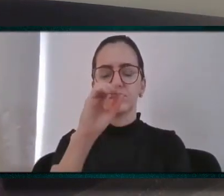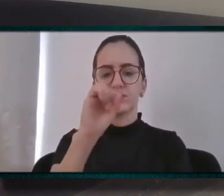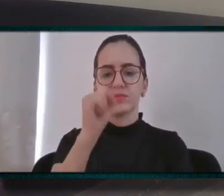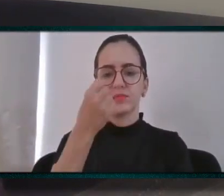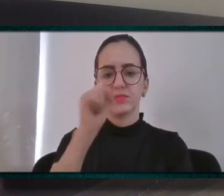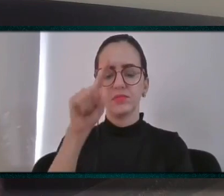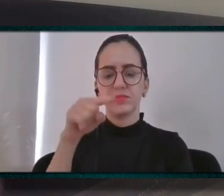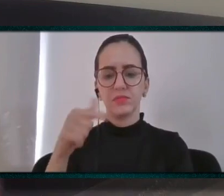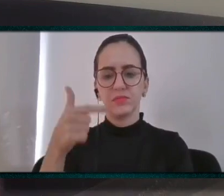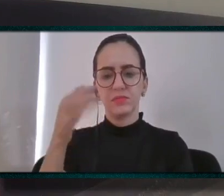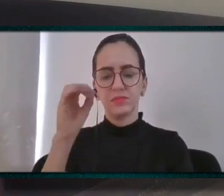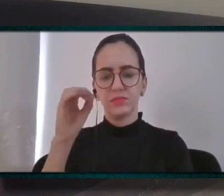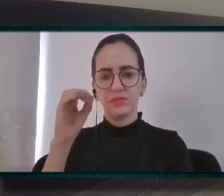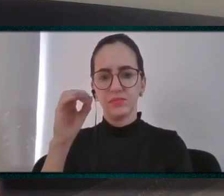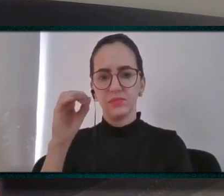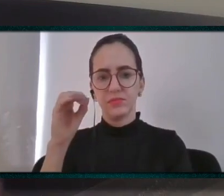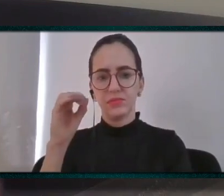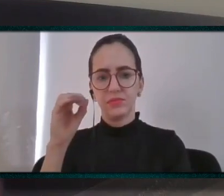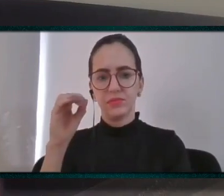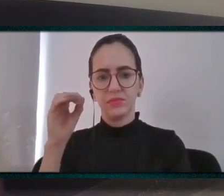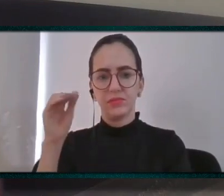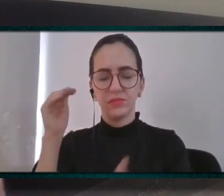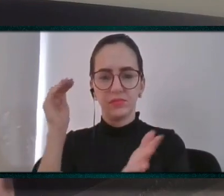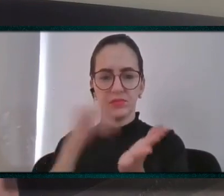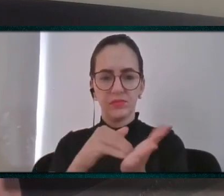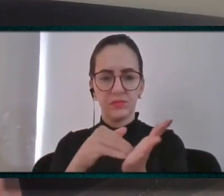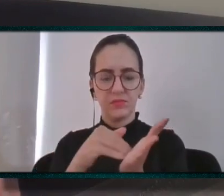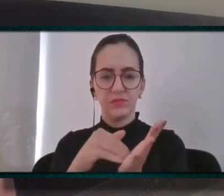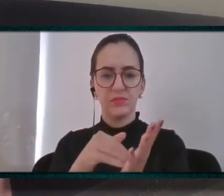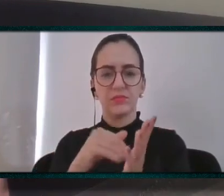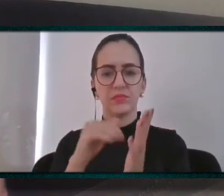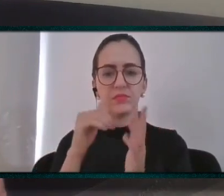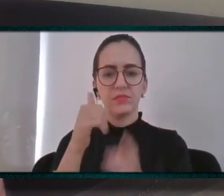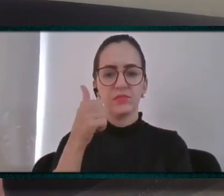seria 10h10, acredito eu. Tá bom, gente? O